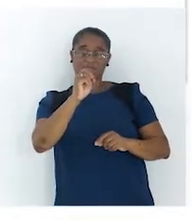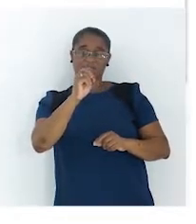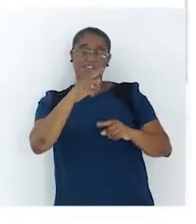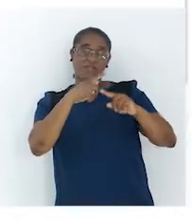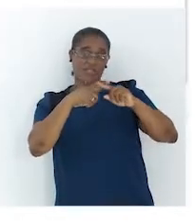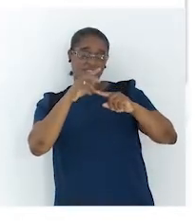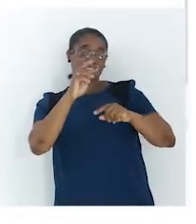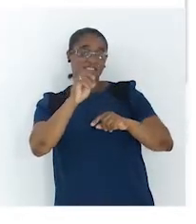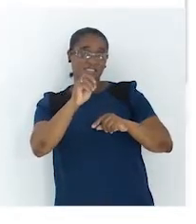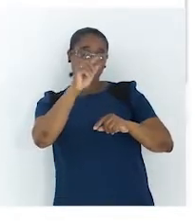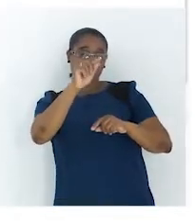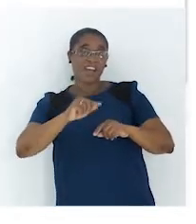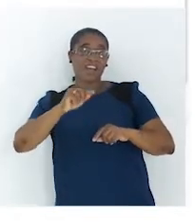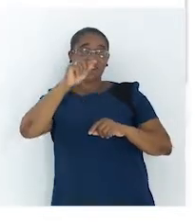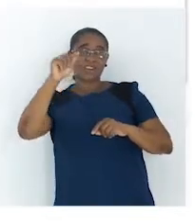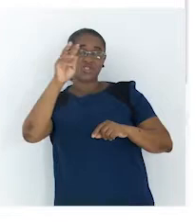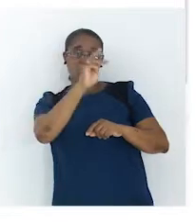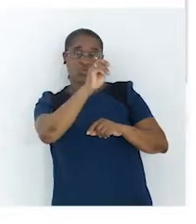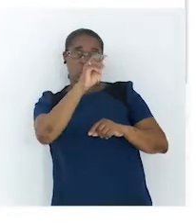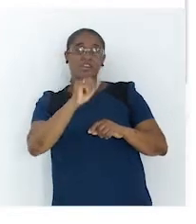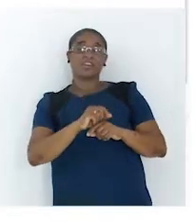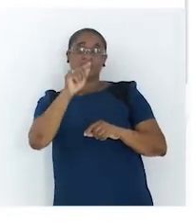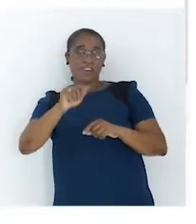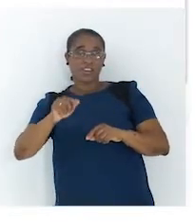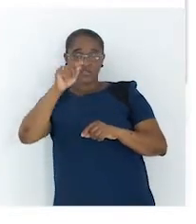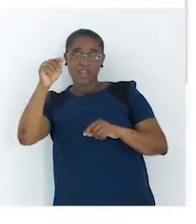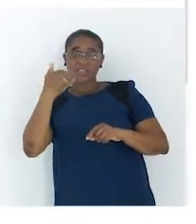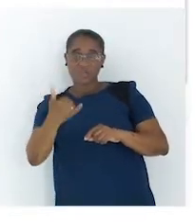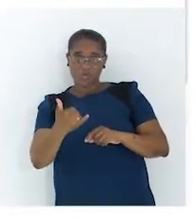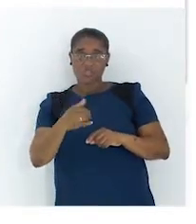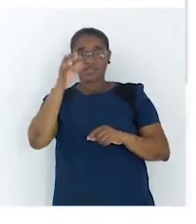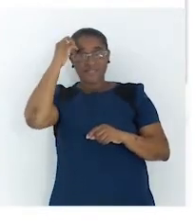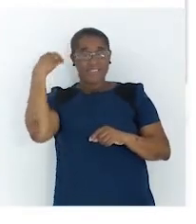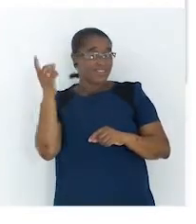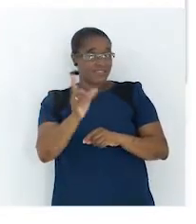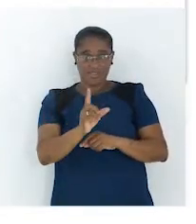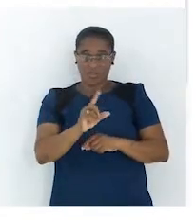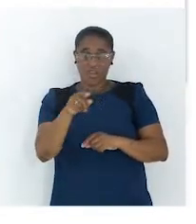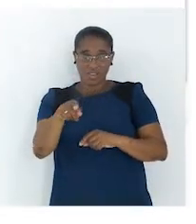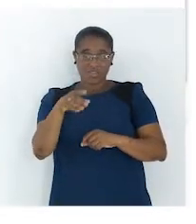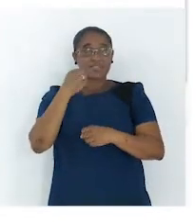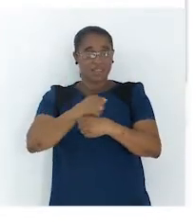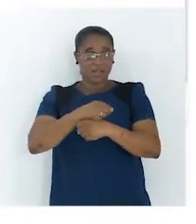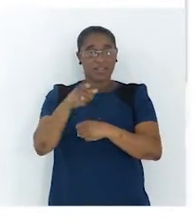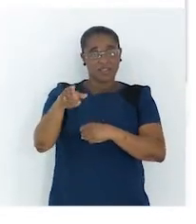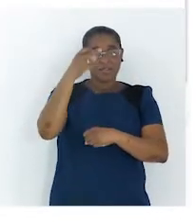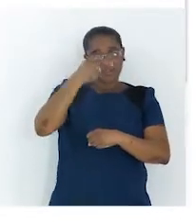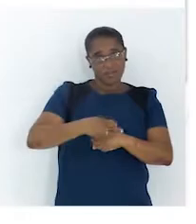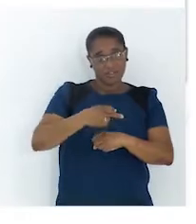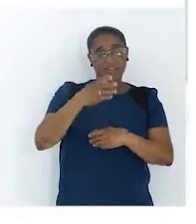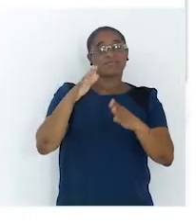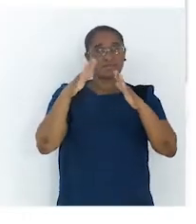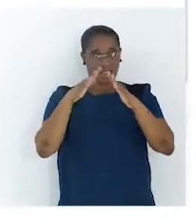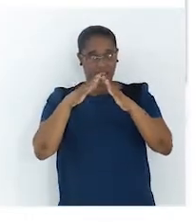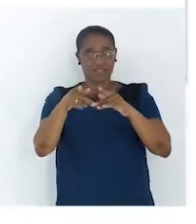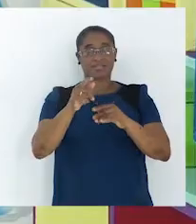3x raiz cúbica de raiz quadrada do dois não se esqueça esse dever P vai ficar para